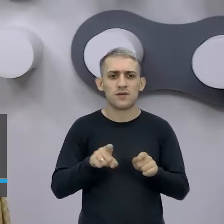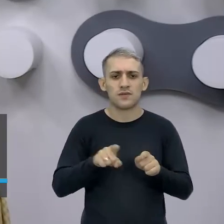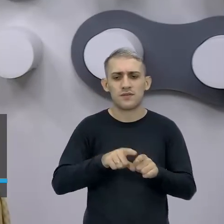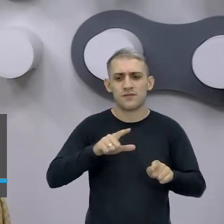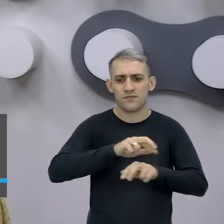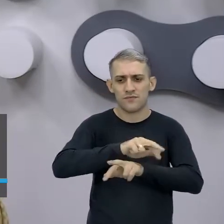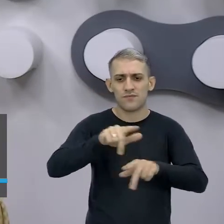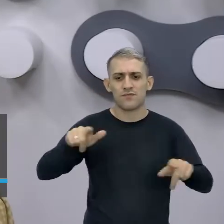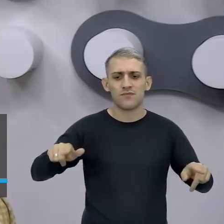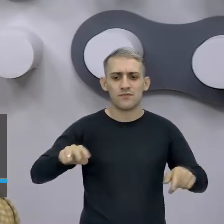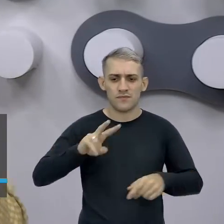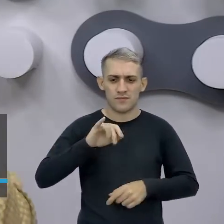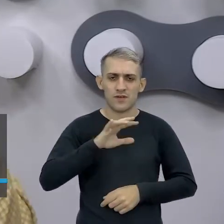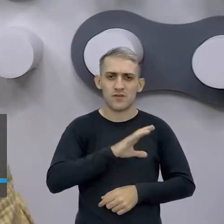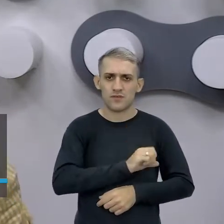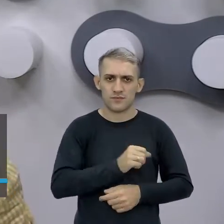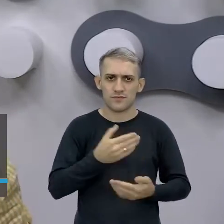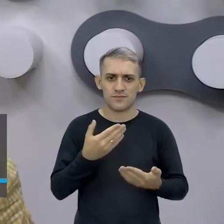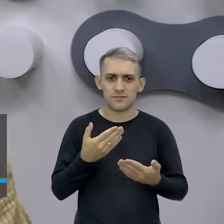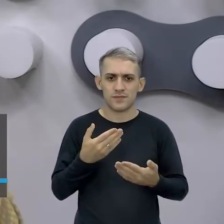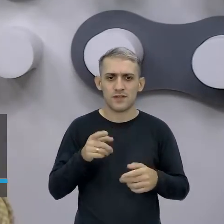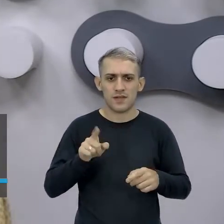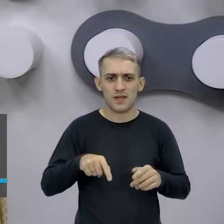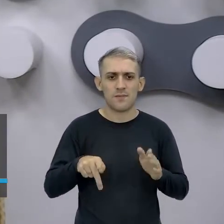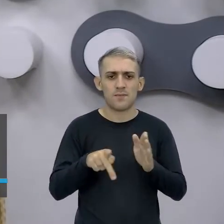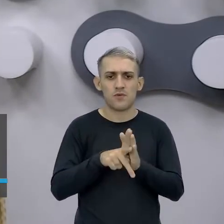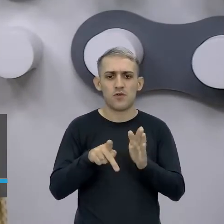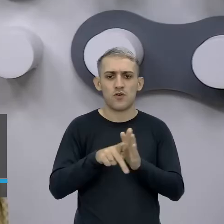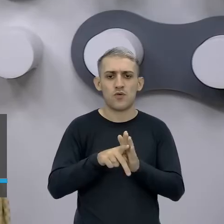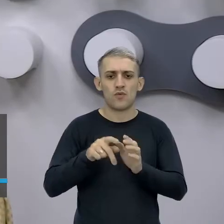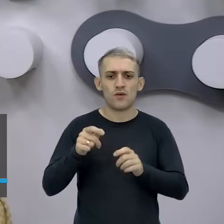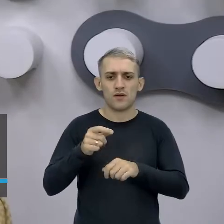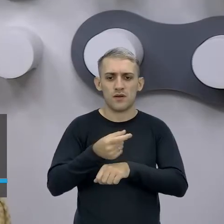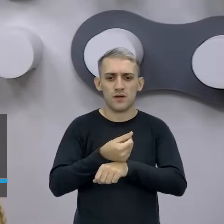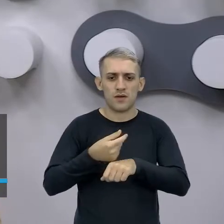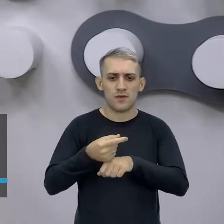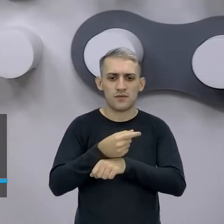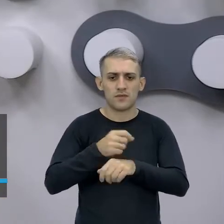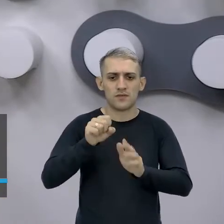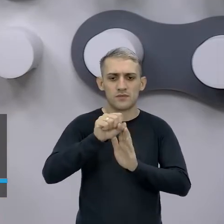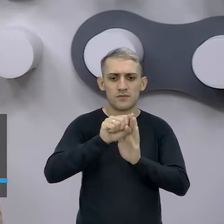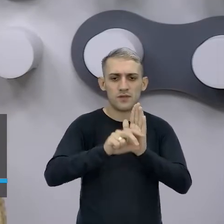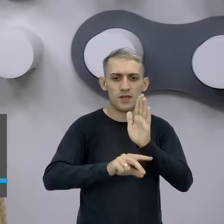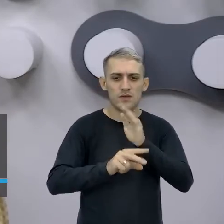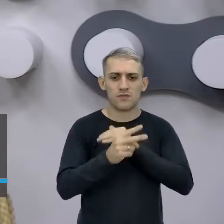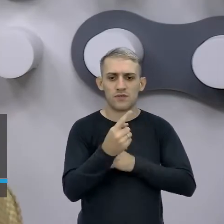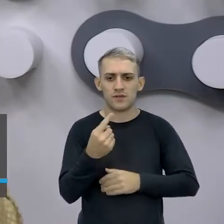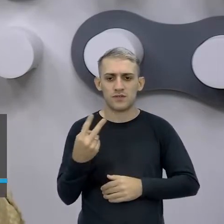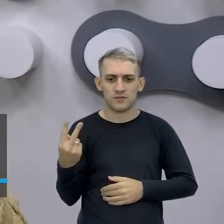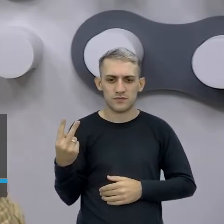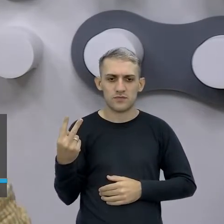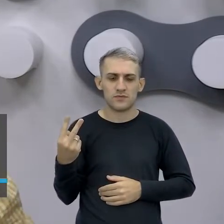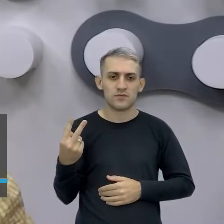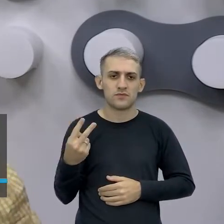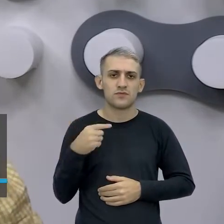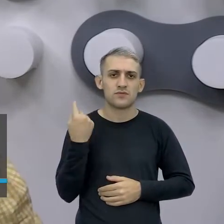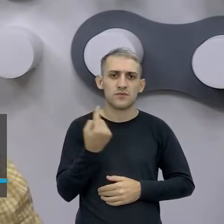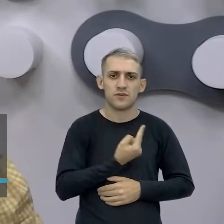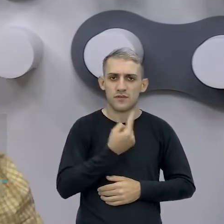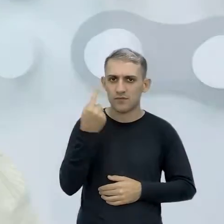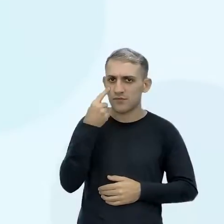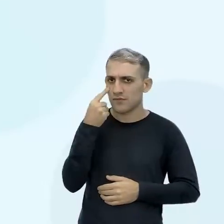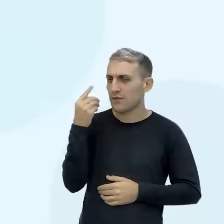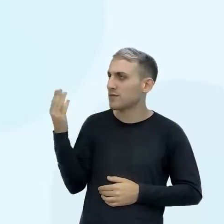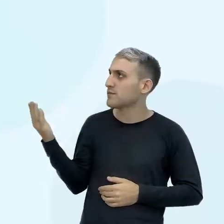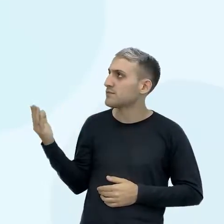deles, inclusive, acho que já conhece, que é o Capital do Século XXI, escrito pelo Thomas Piketty. Gente, vamos lá para o LED? Olha